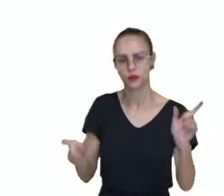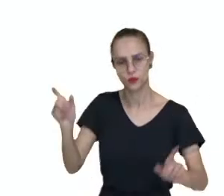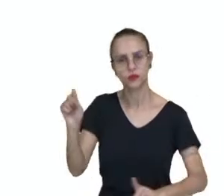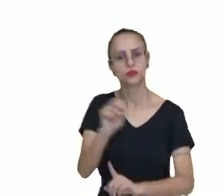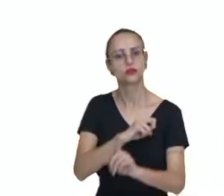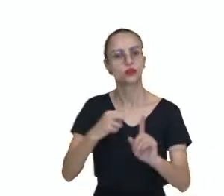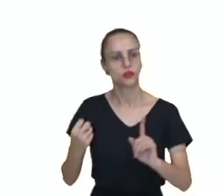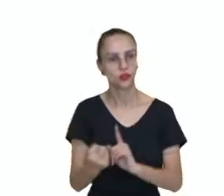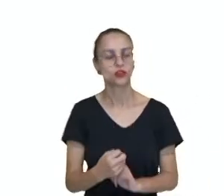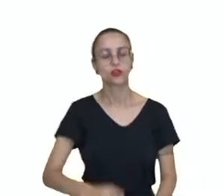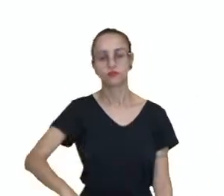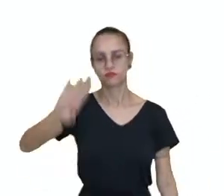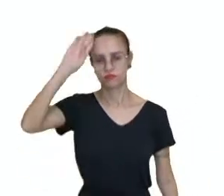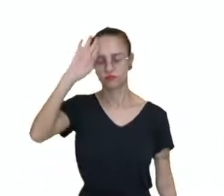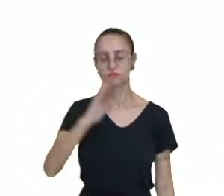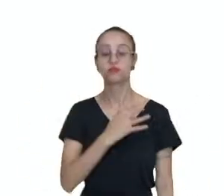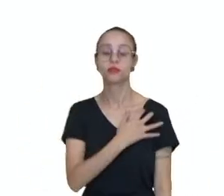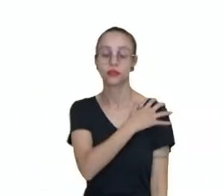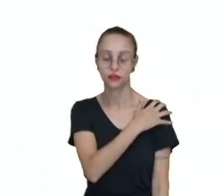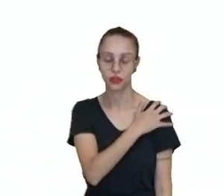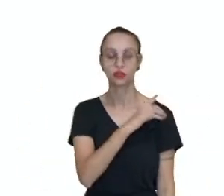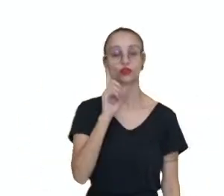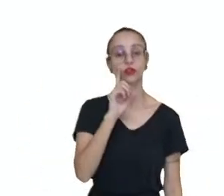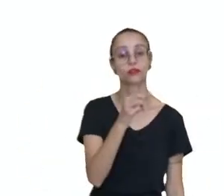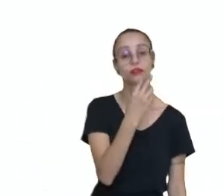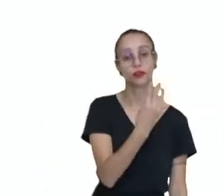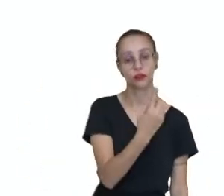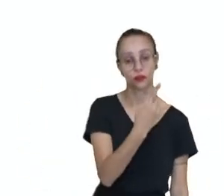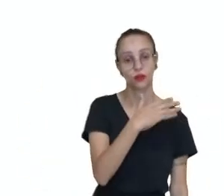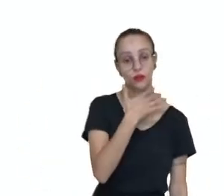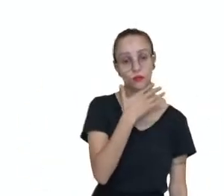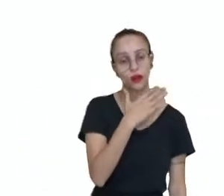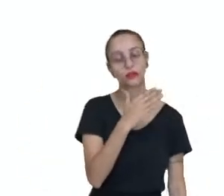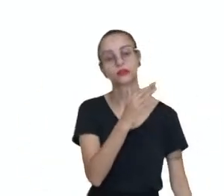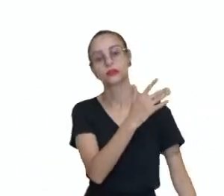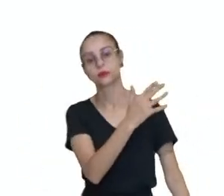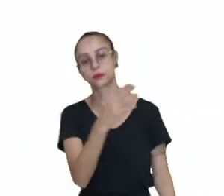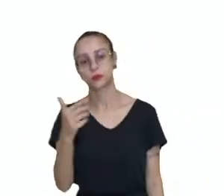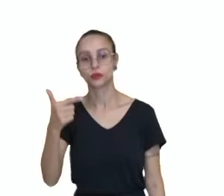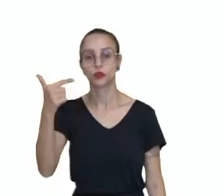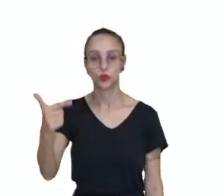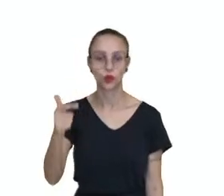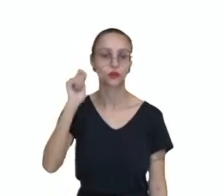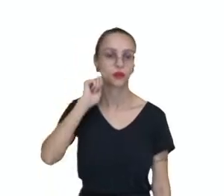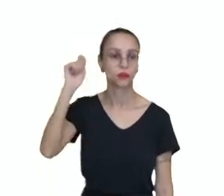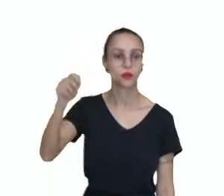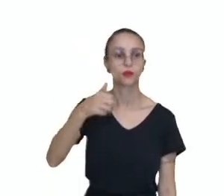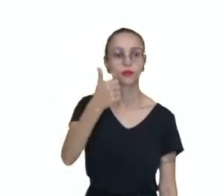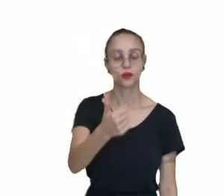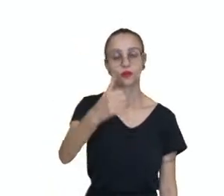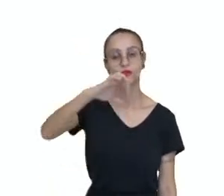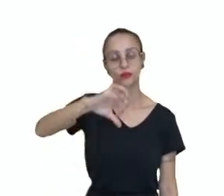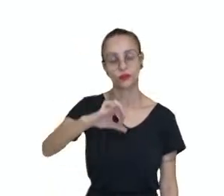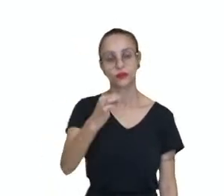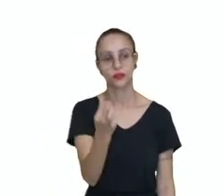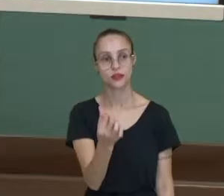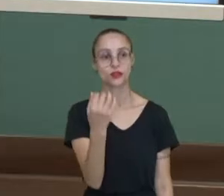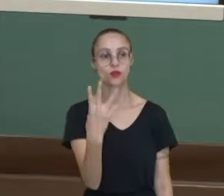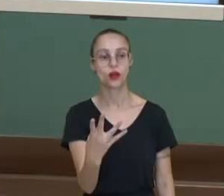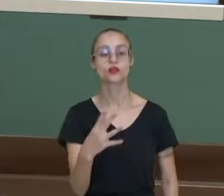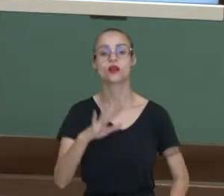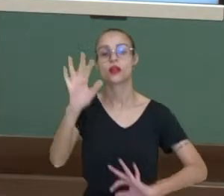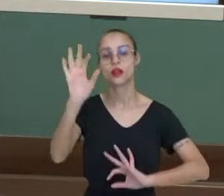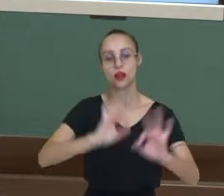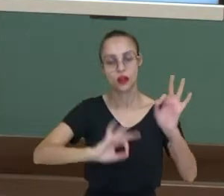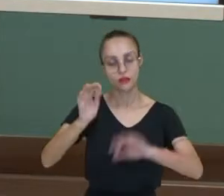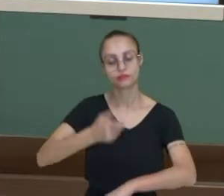militares e os seus aliados, entre os dias 31 de março e 2 de abril de 1964, fizeram e realizaram